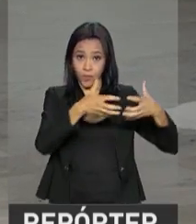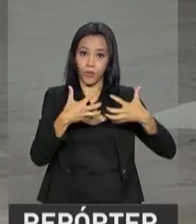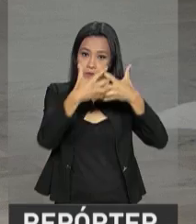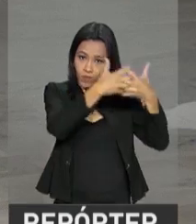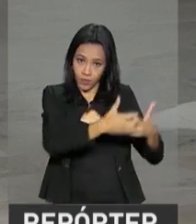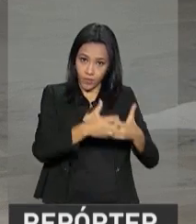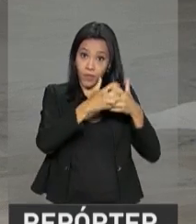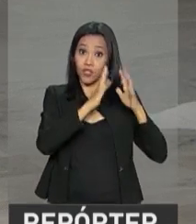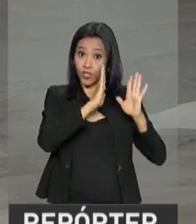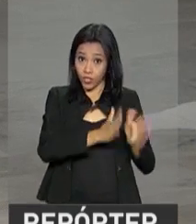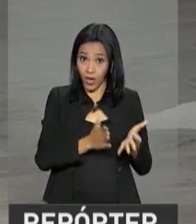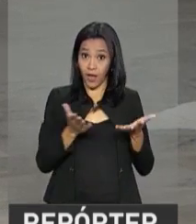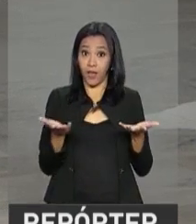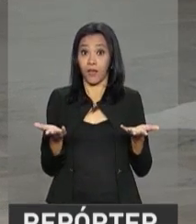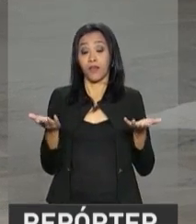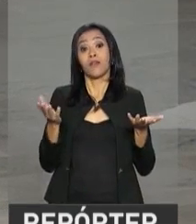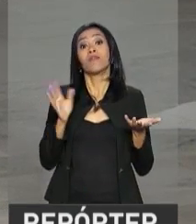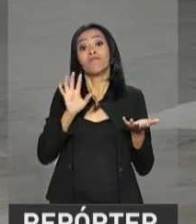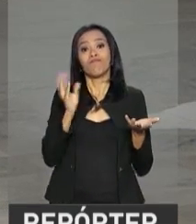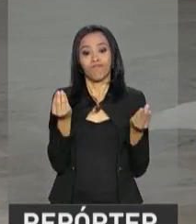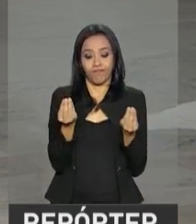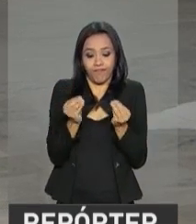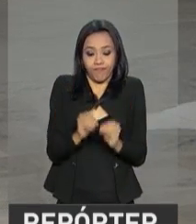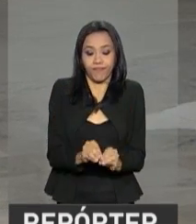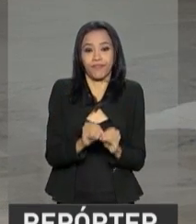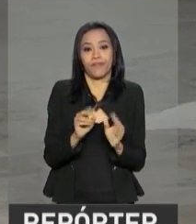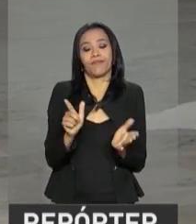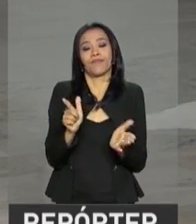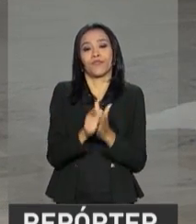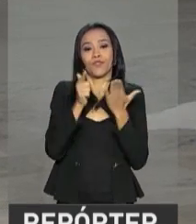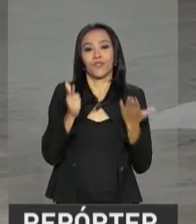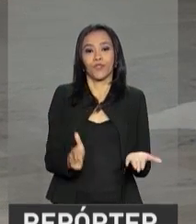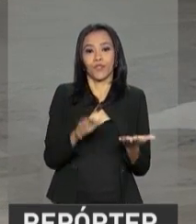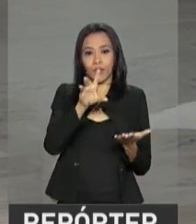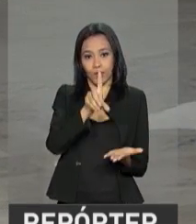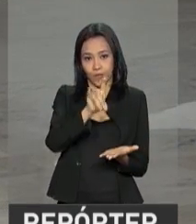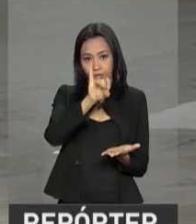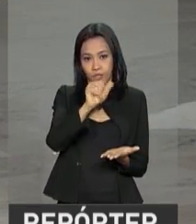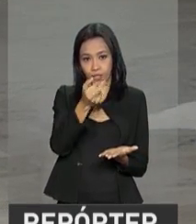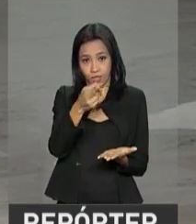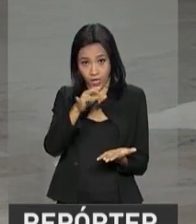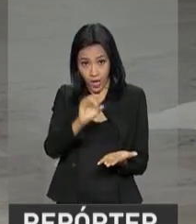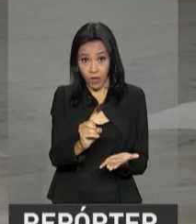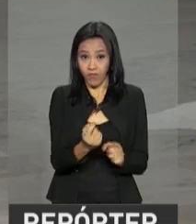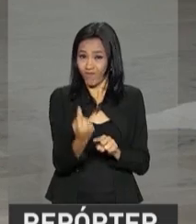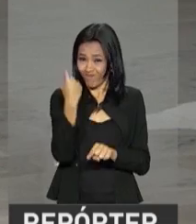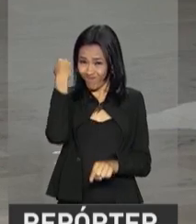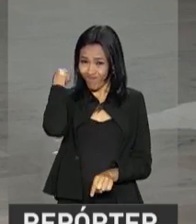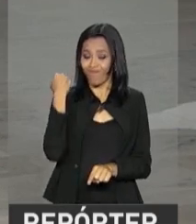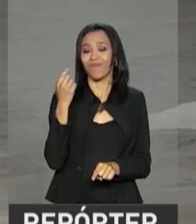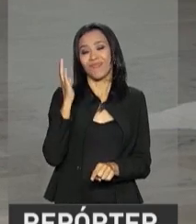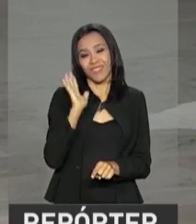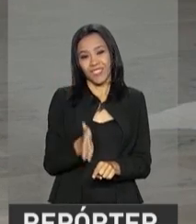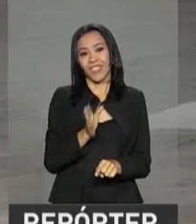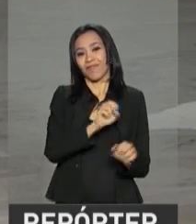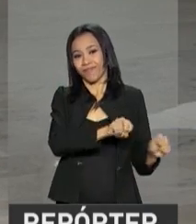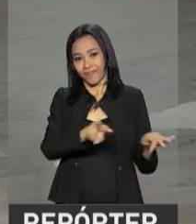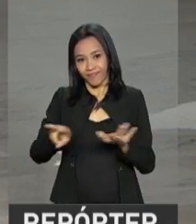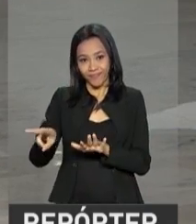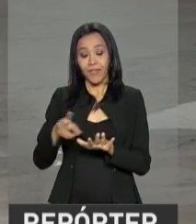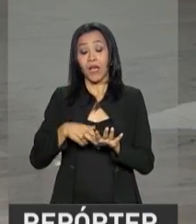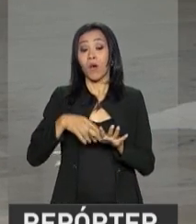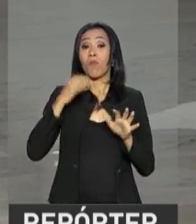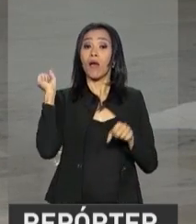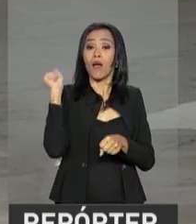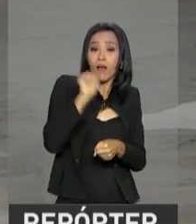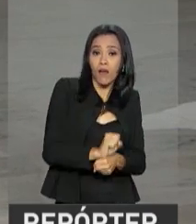publicadas num edição extra do Diário Oficial há oito dias esses trabalhadores iniciaram a greve nacional paralização